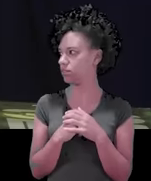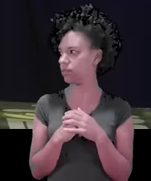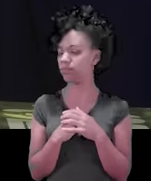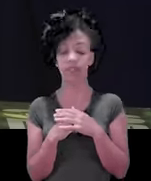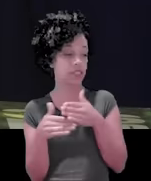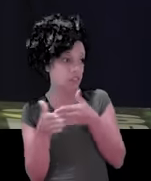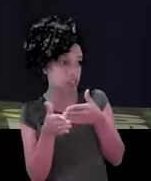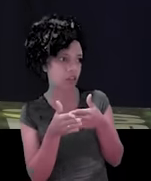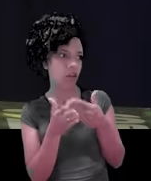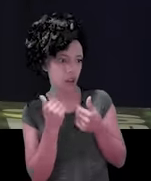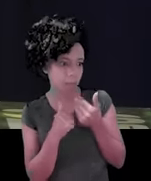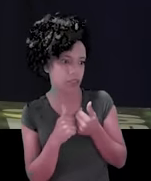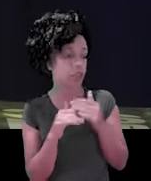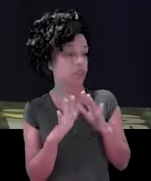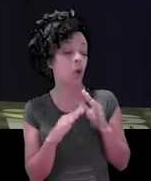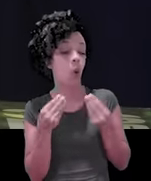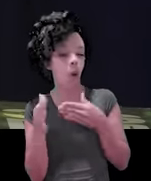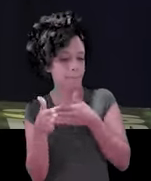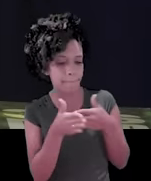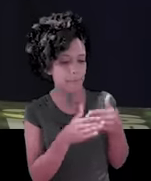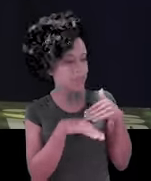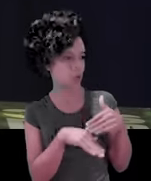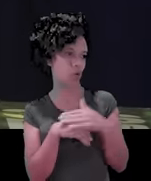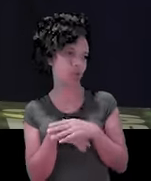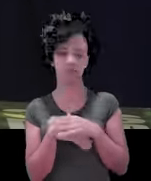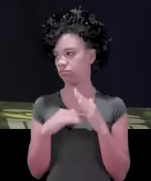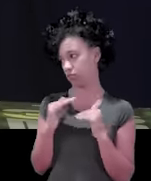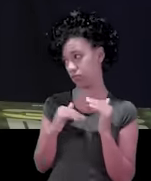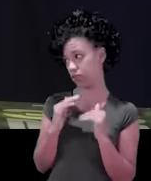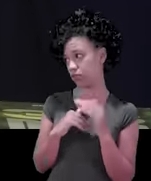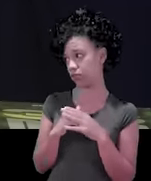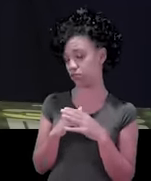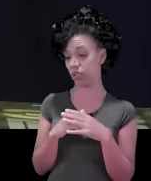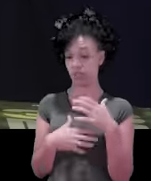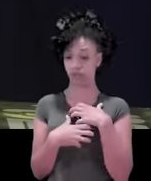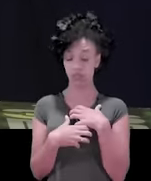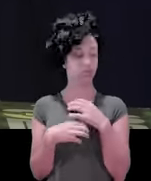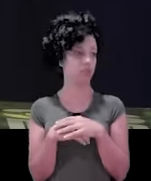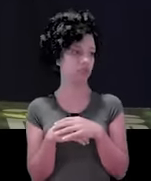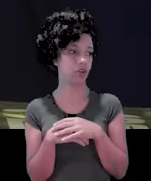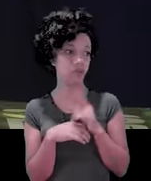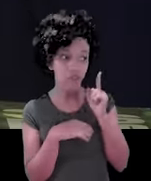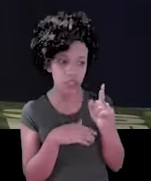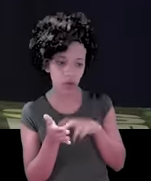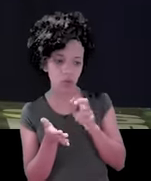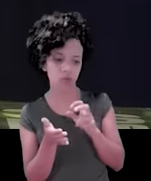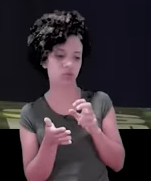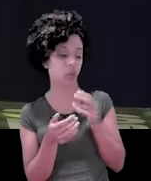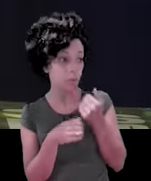está alimentando a culpa Lógico que alimenta a culpa com as nossas atitudes com as ações em você acordar tarde